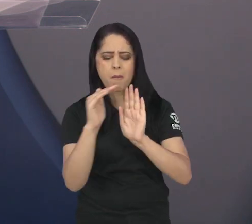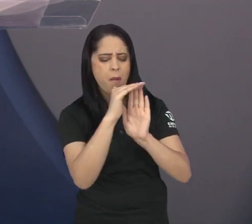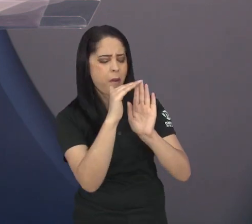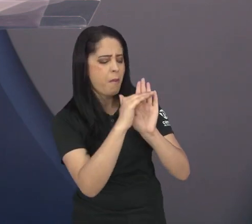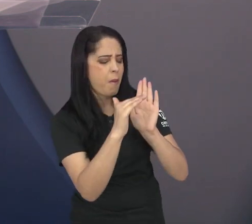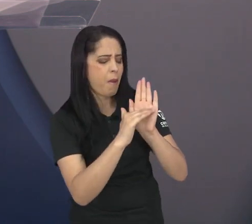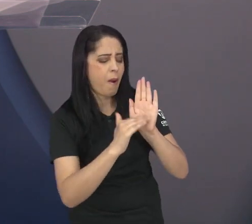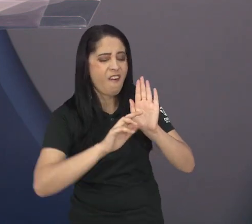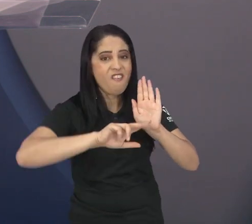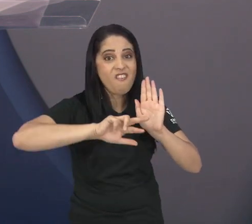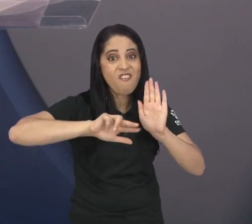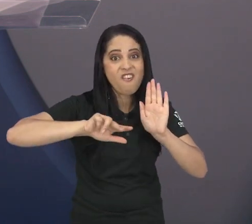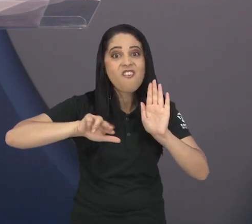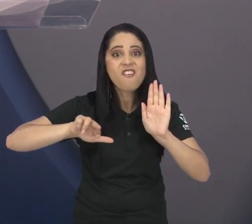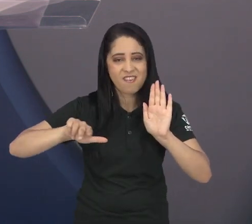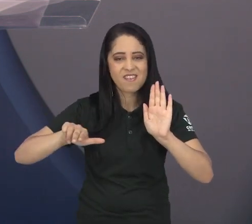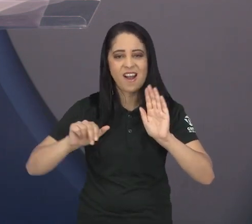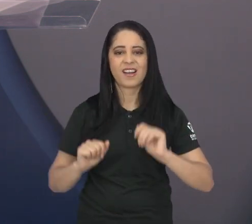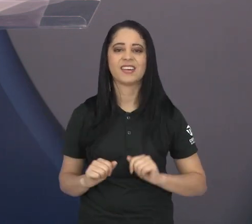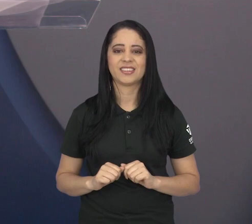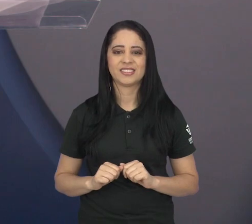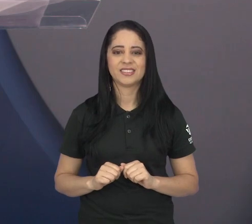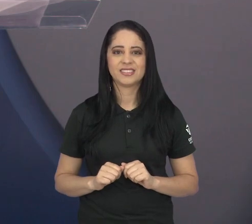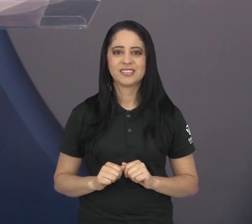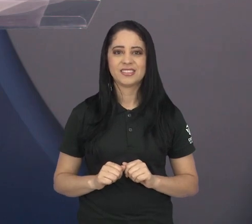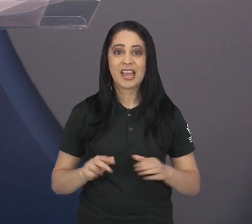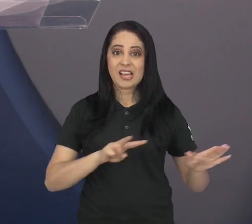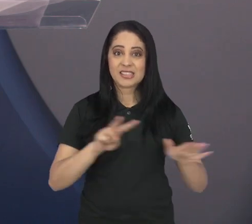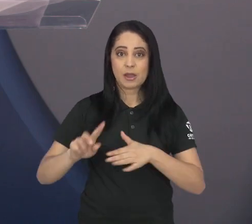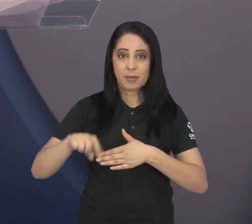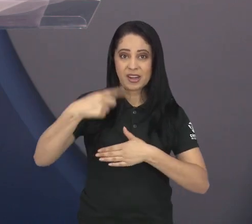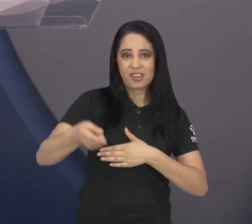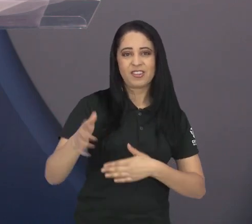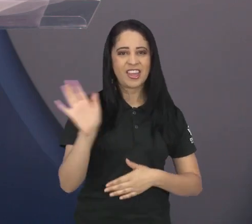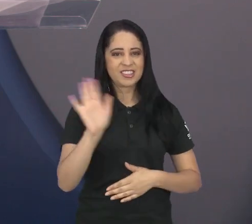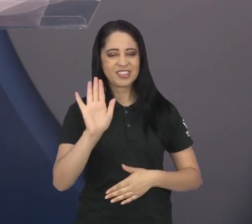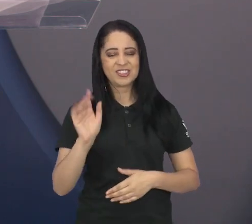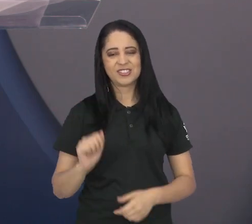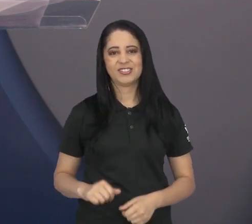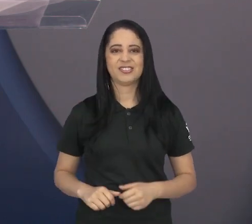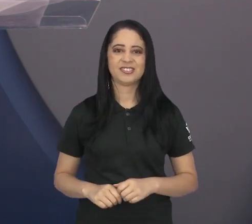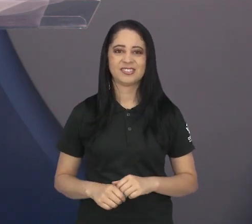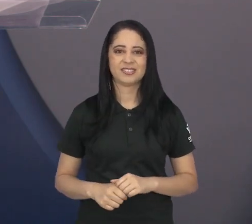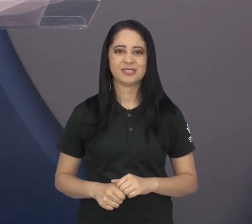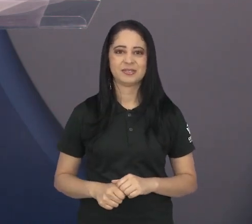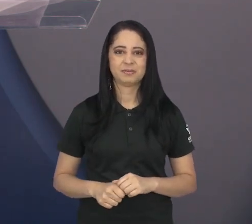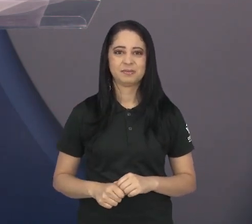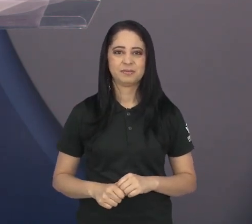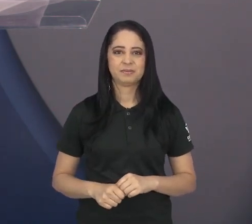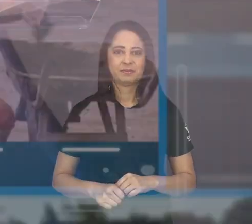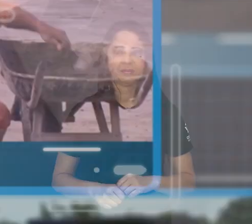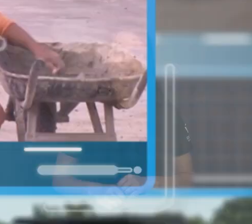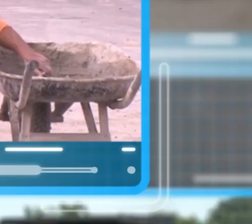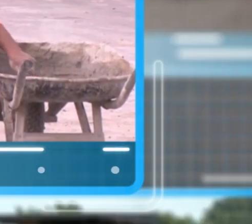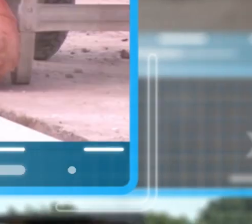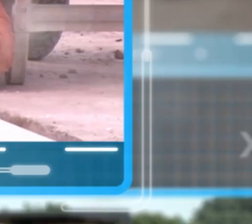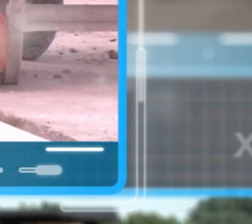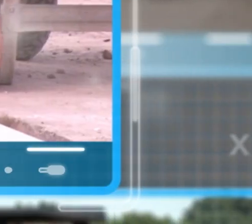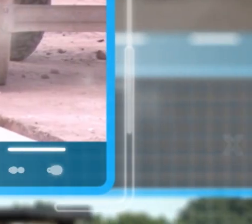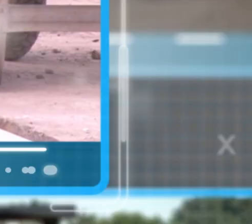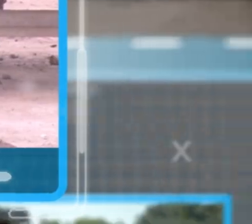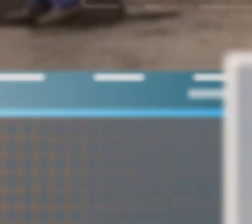lá que tem programas uma programação para todos os gostos a gente se vê na semana que vem tchau tchau